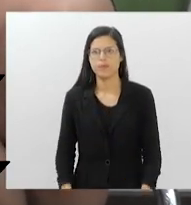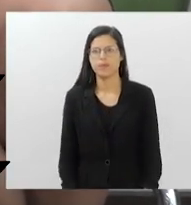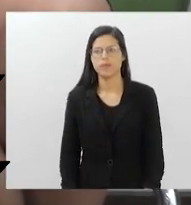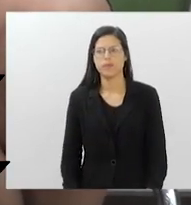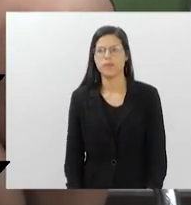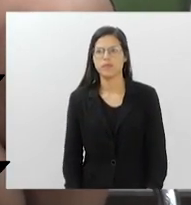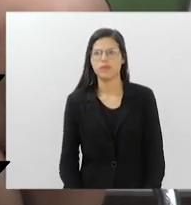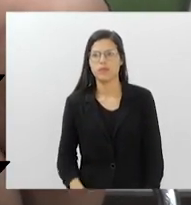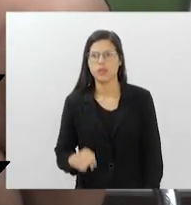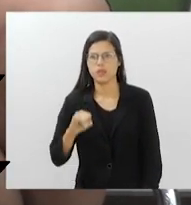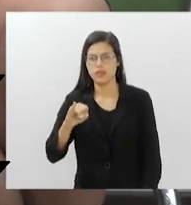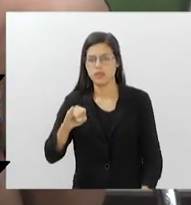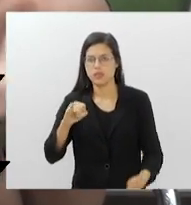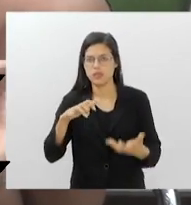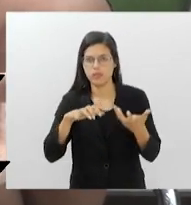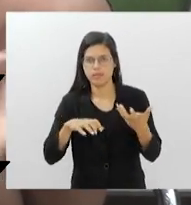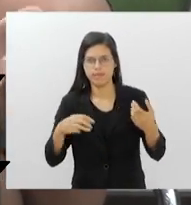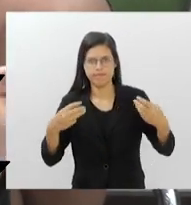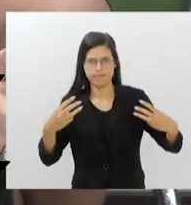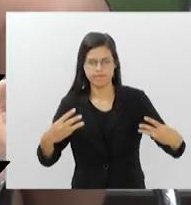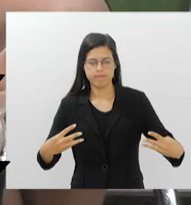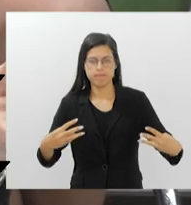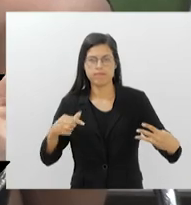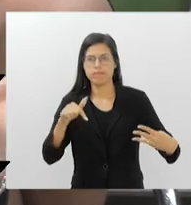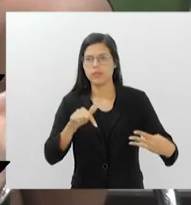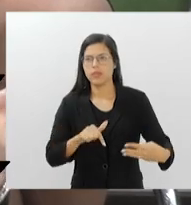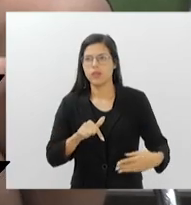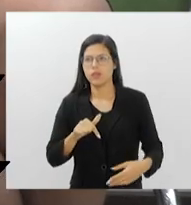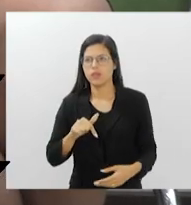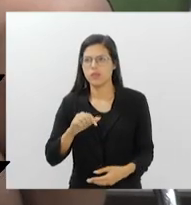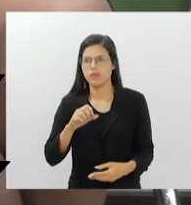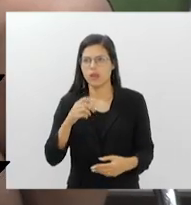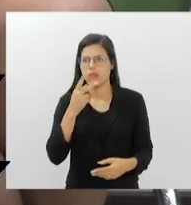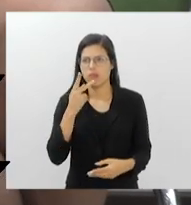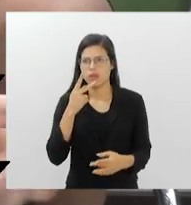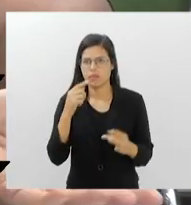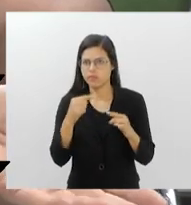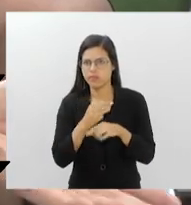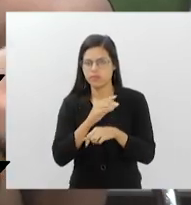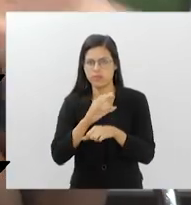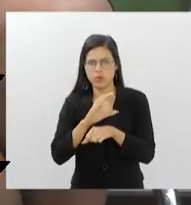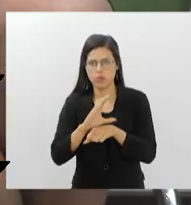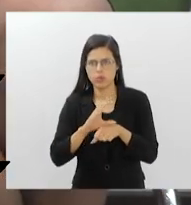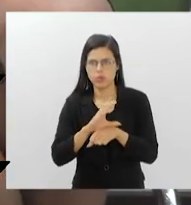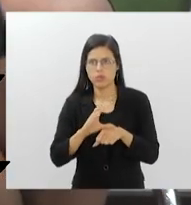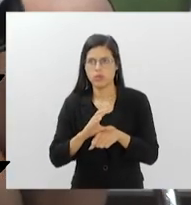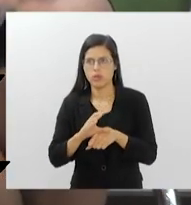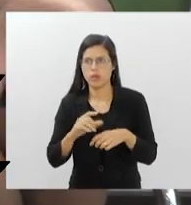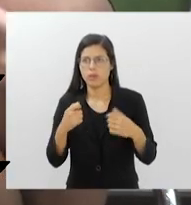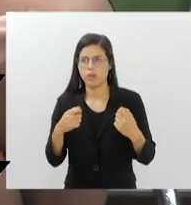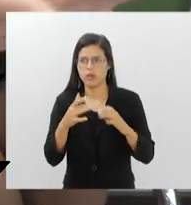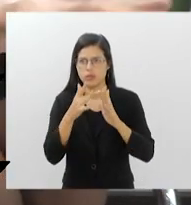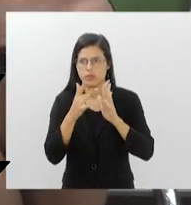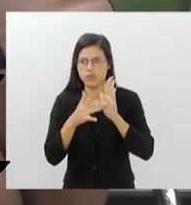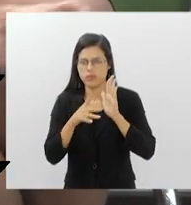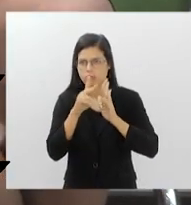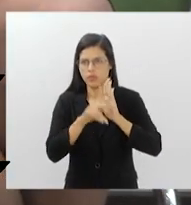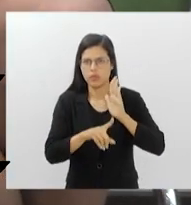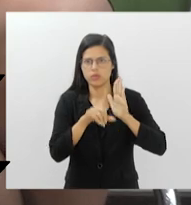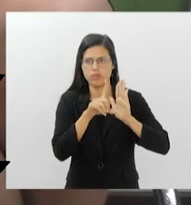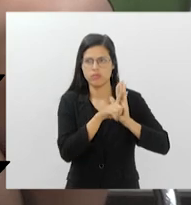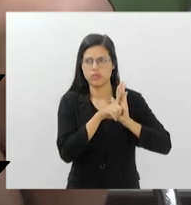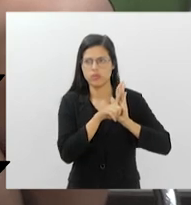o Supremo de que o decreto original é inconstitucional né a gente vai ter que trazer a pauta o projeto de lei que tá